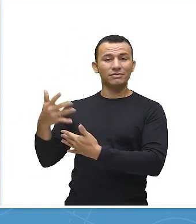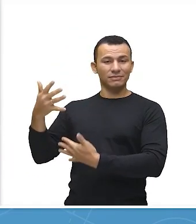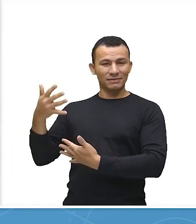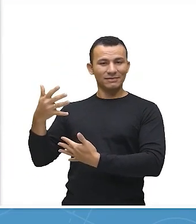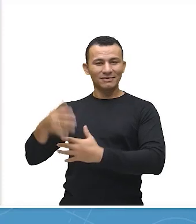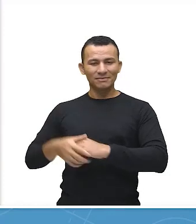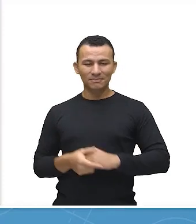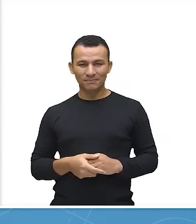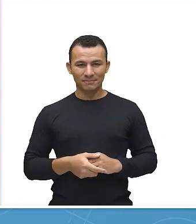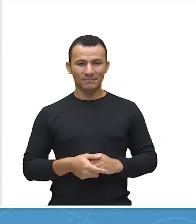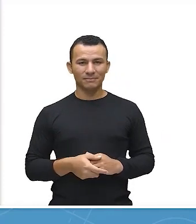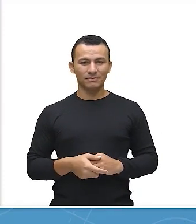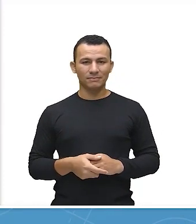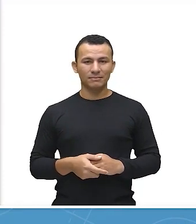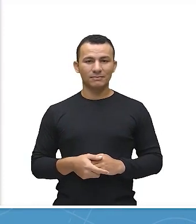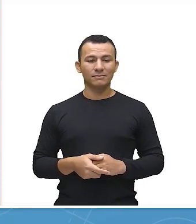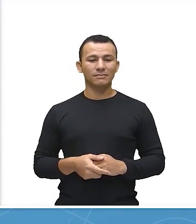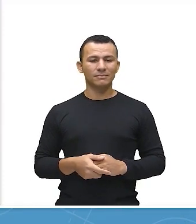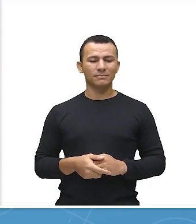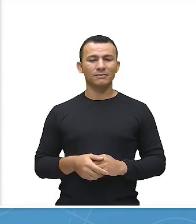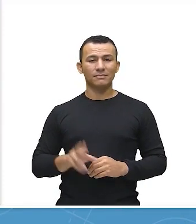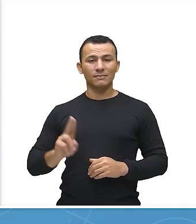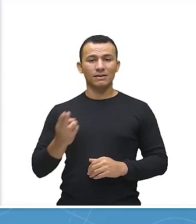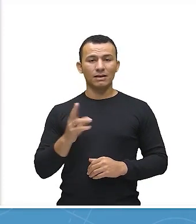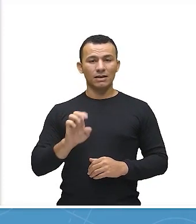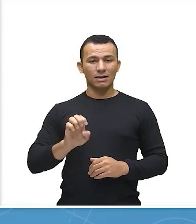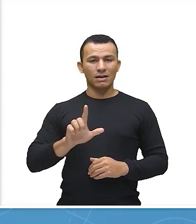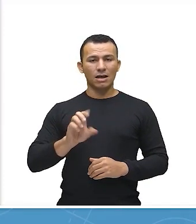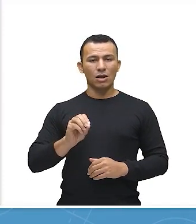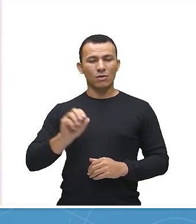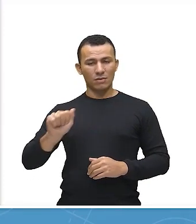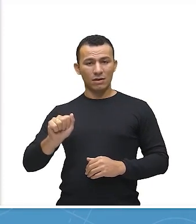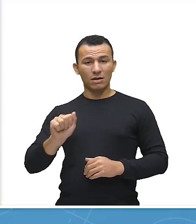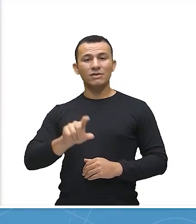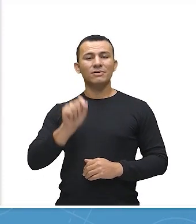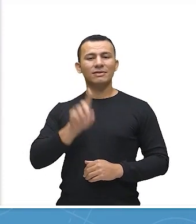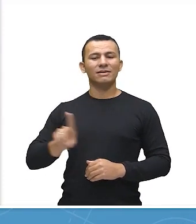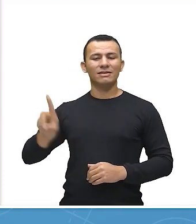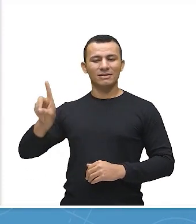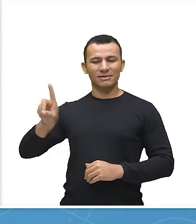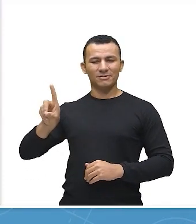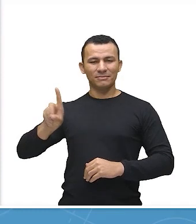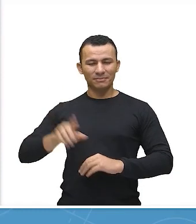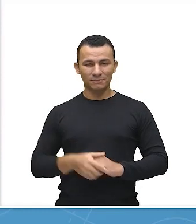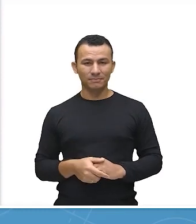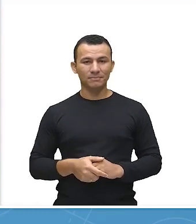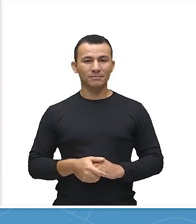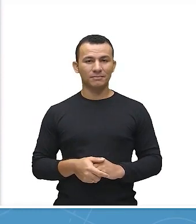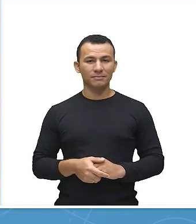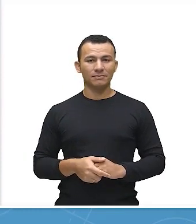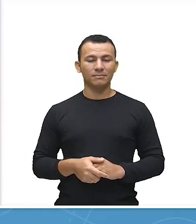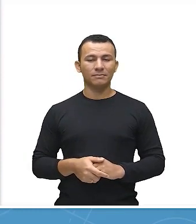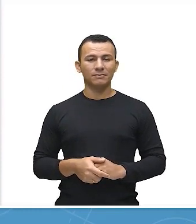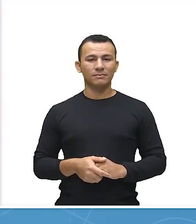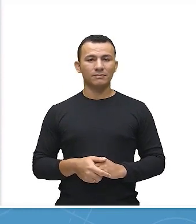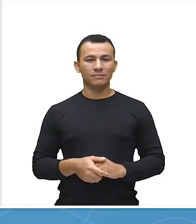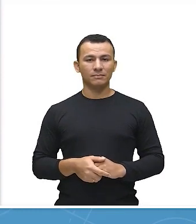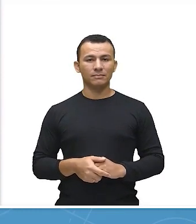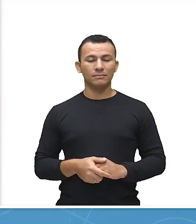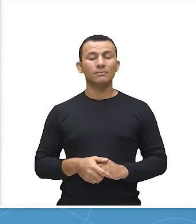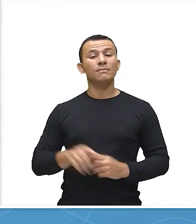a gente pode classificar a música em A, erudita e popular, B, incidental e